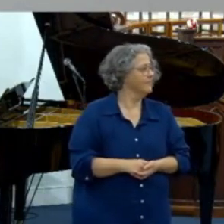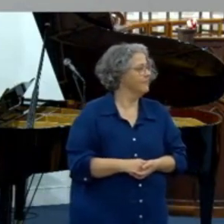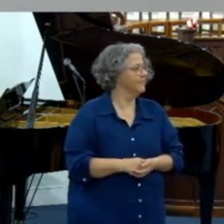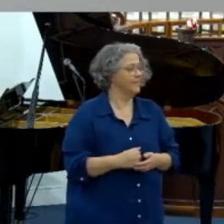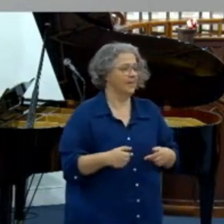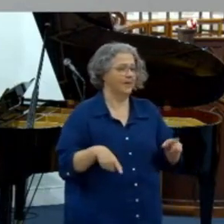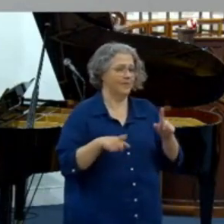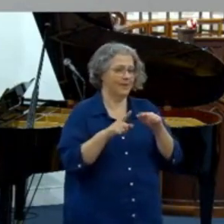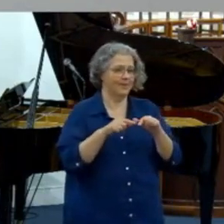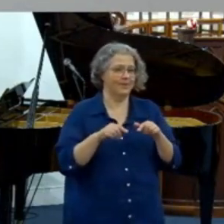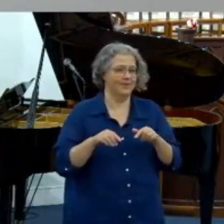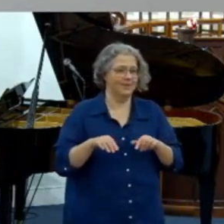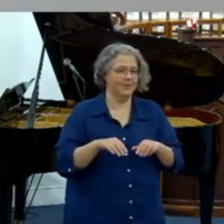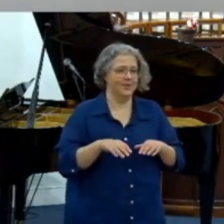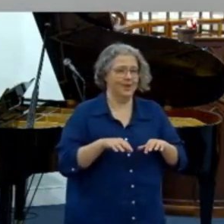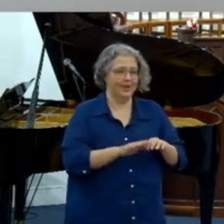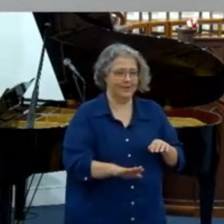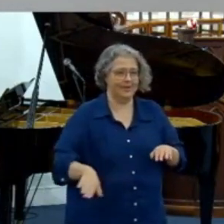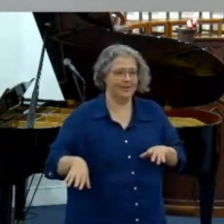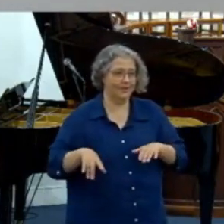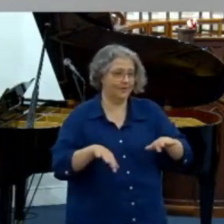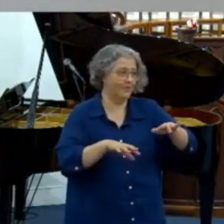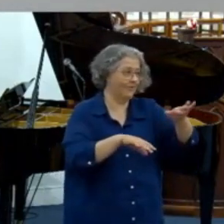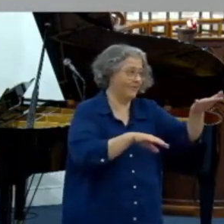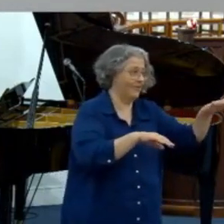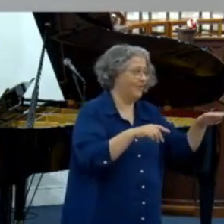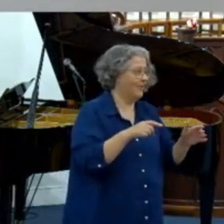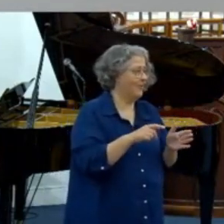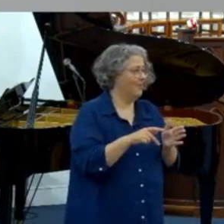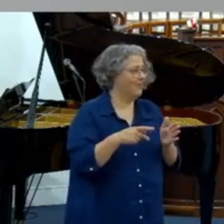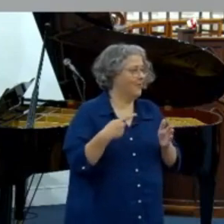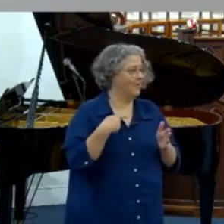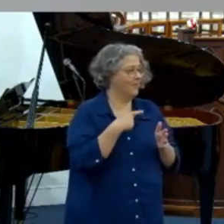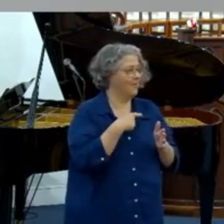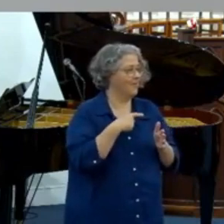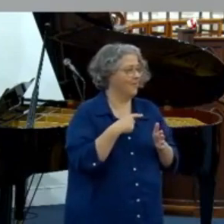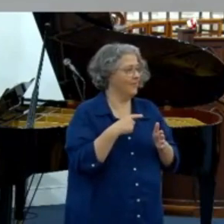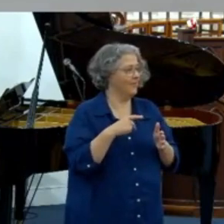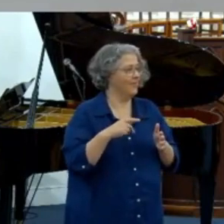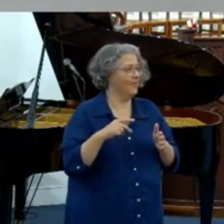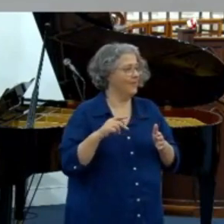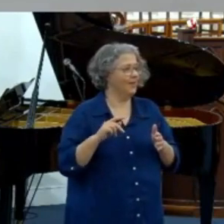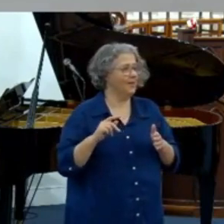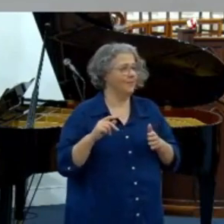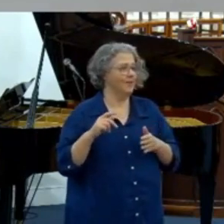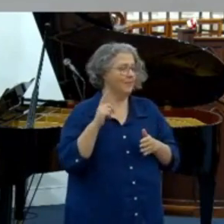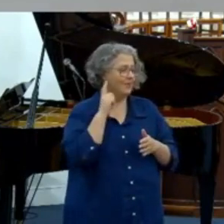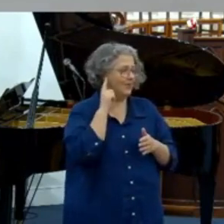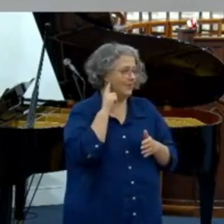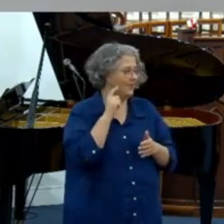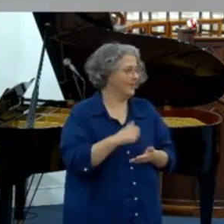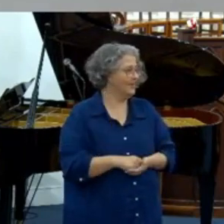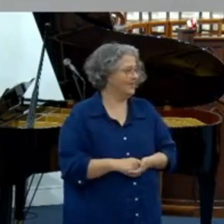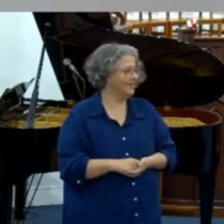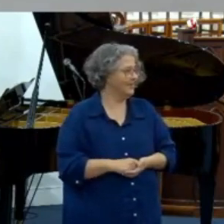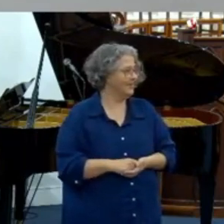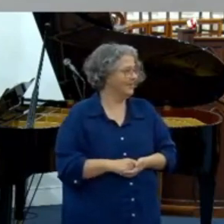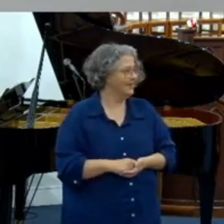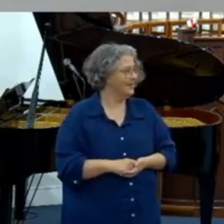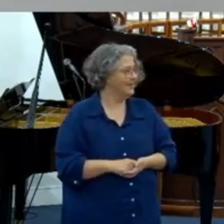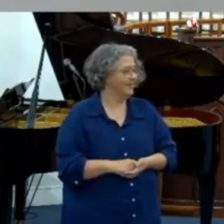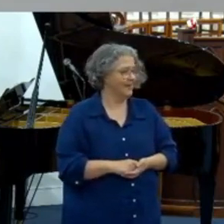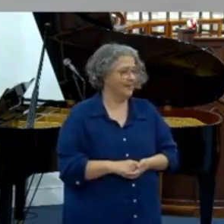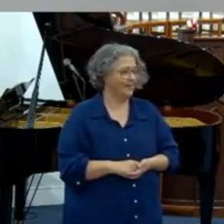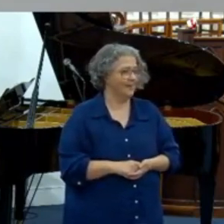isso, as crianças saem com o presbítero Lucas, acompanhar a exposição da palavra também. Marcos,